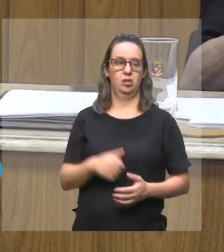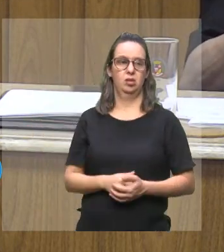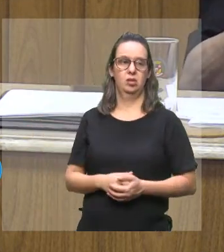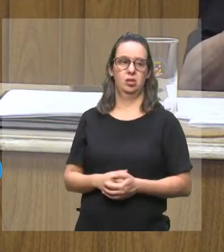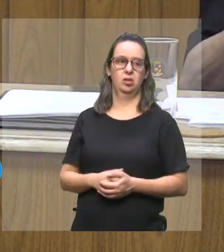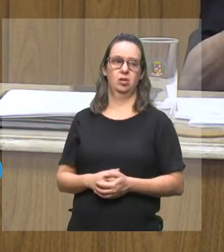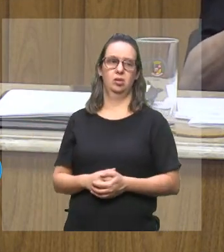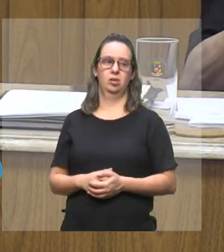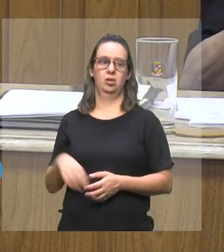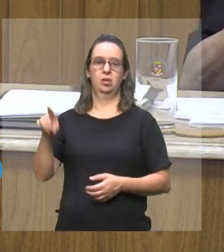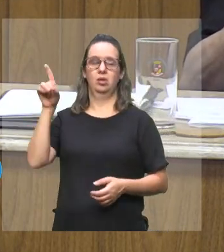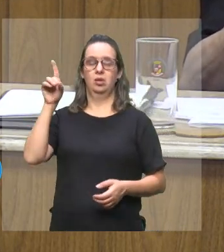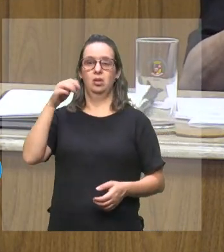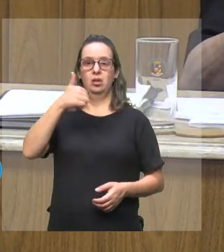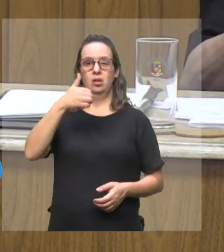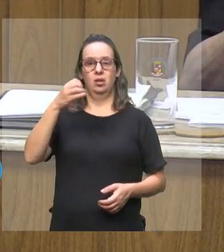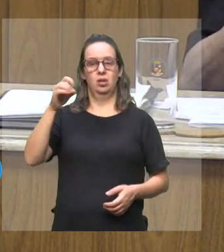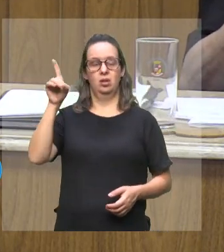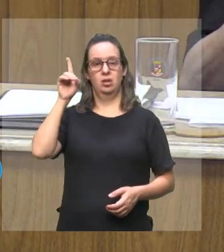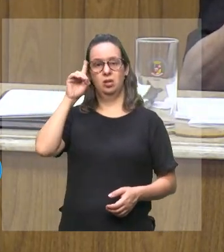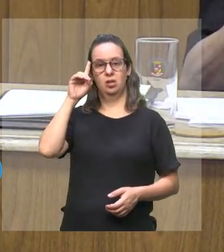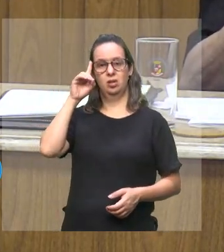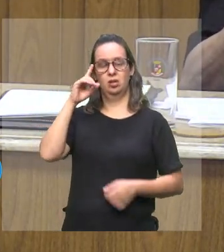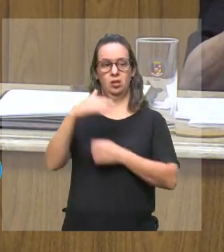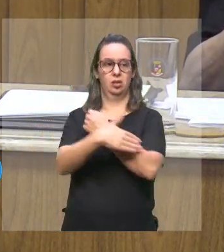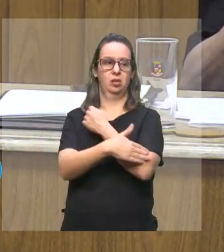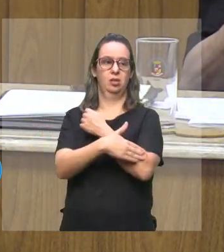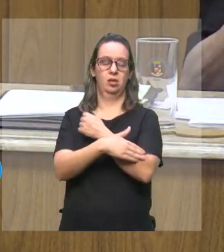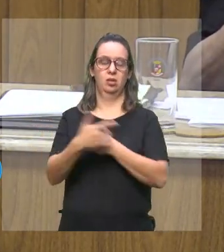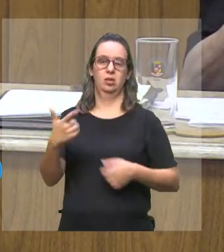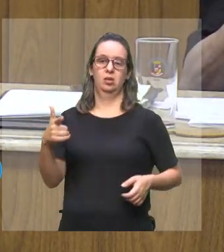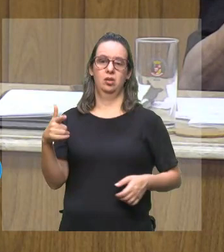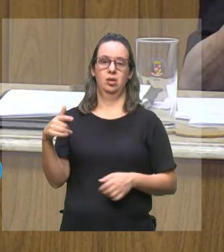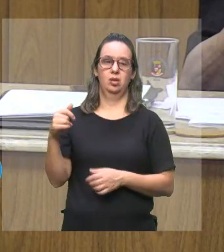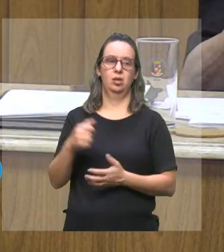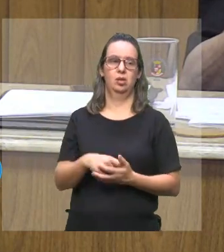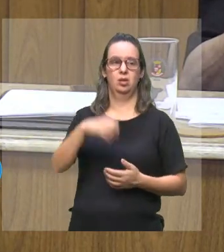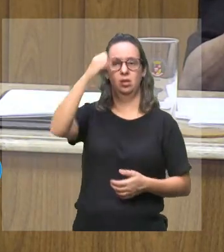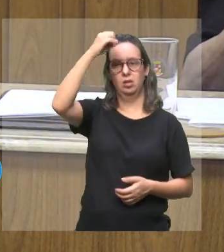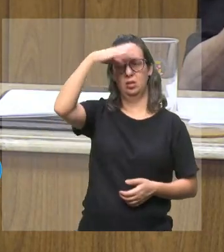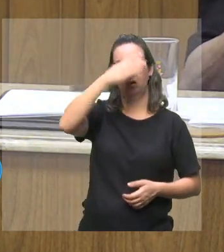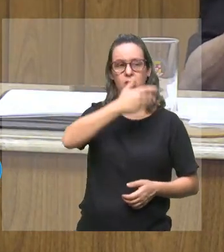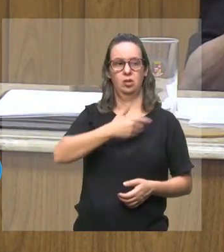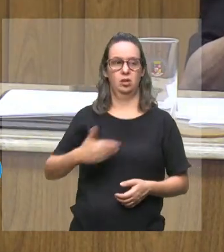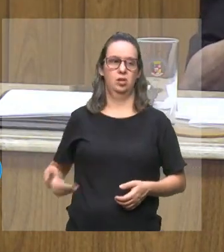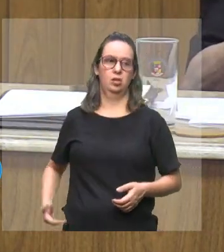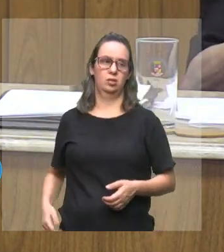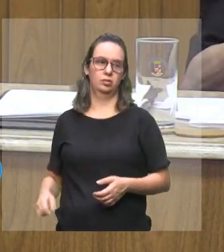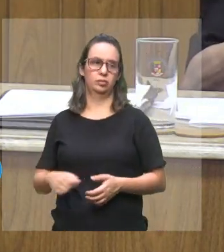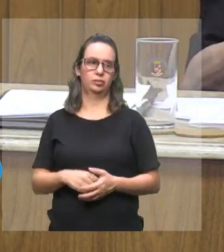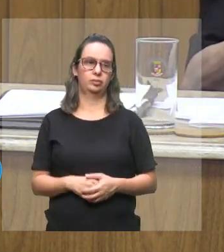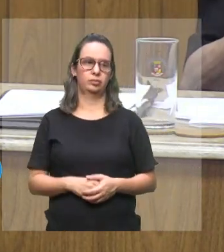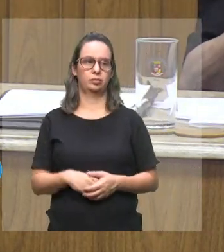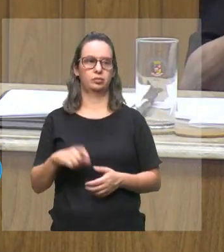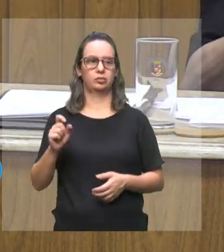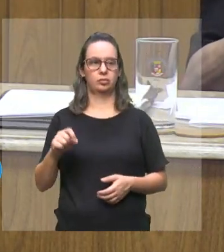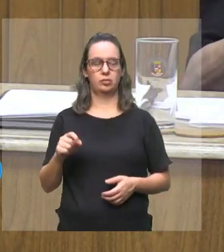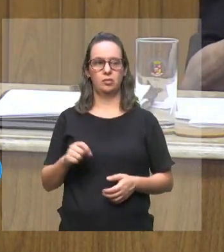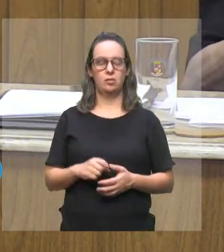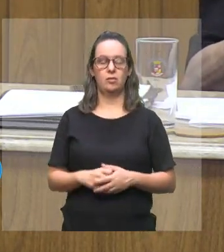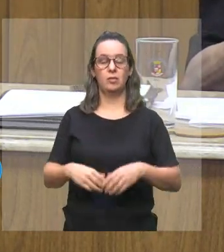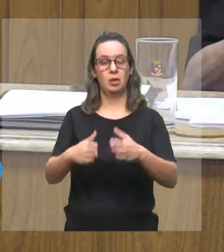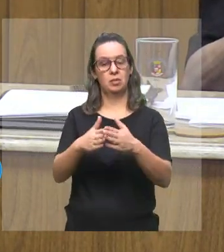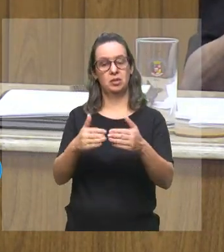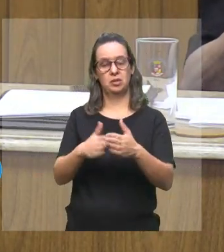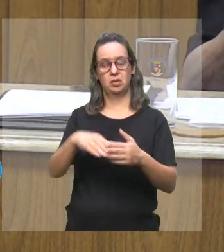sem iluminação pública. Eu entrei em contato com o Departamento de Iluminação, disseram que há uma ata de registro de preço em que as luminárias iriam chegar,